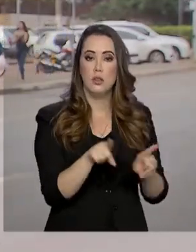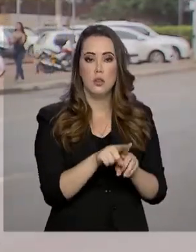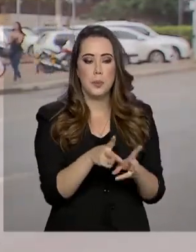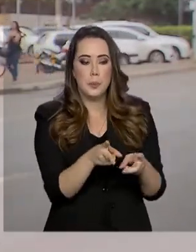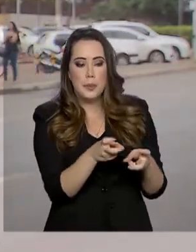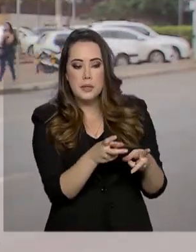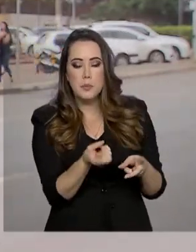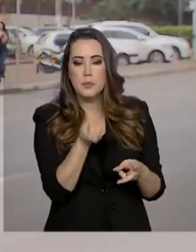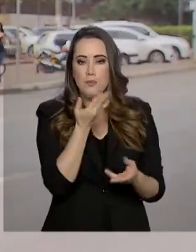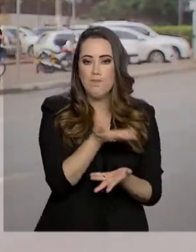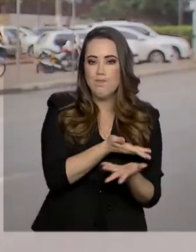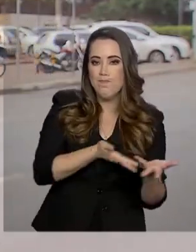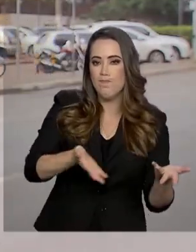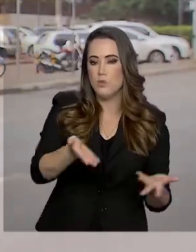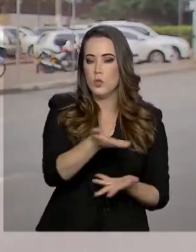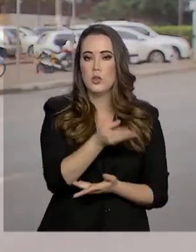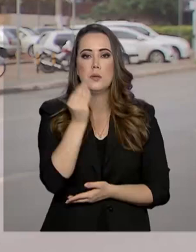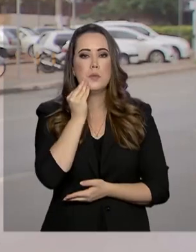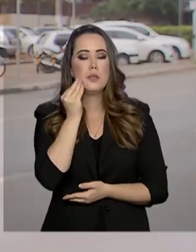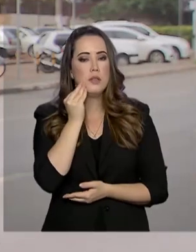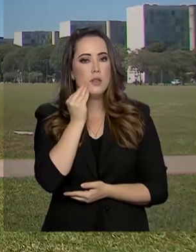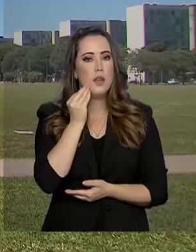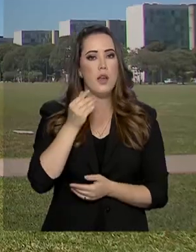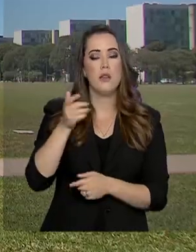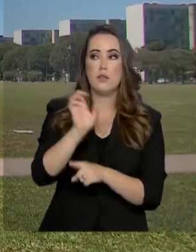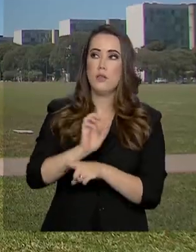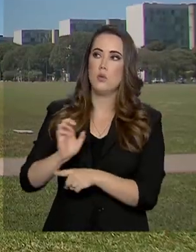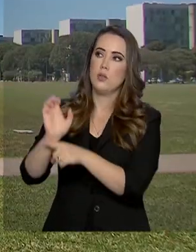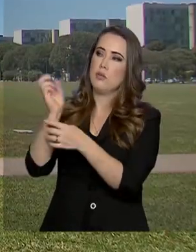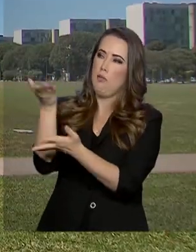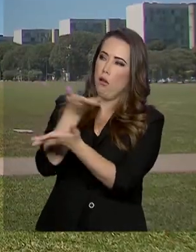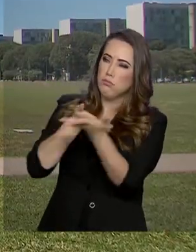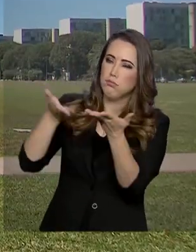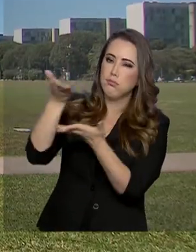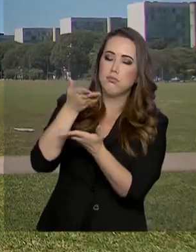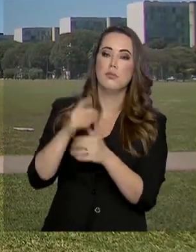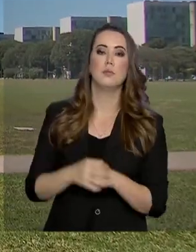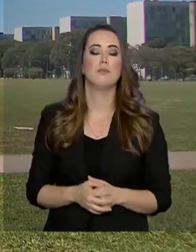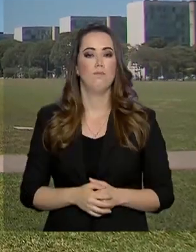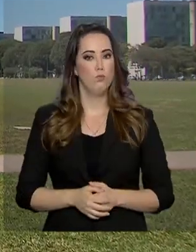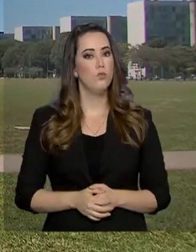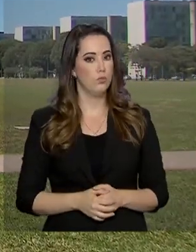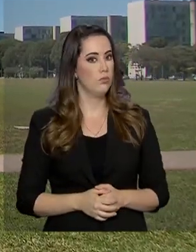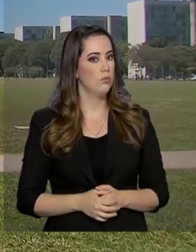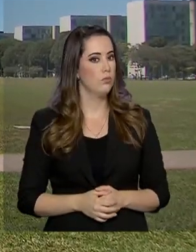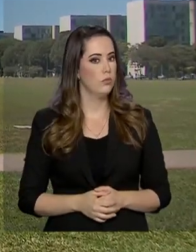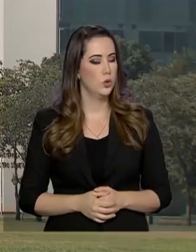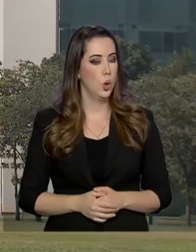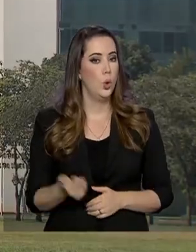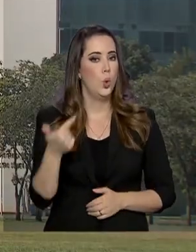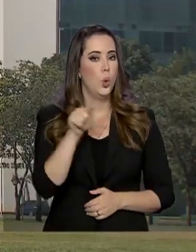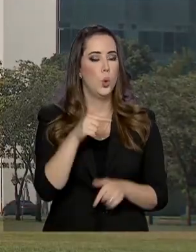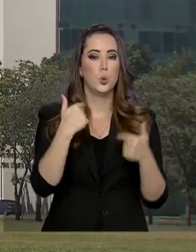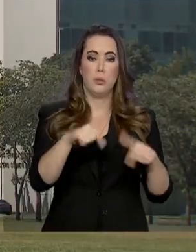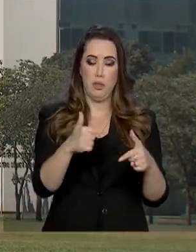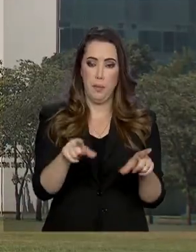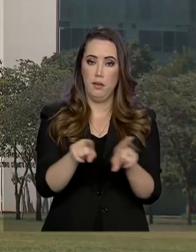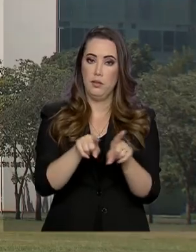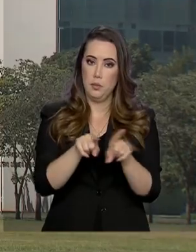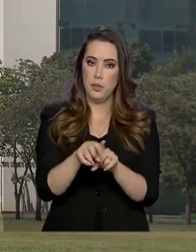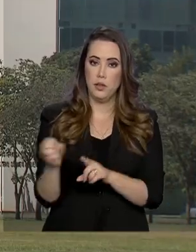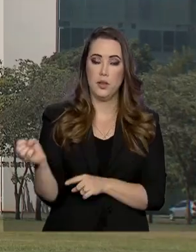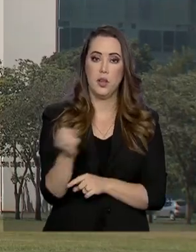para a troca de experiência entre os Estados. Em outra frente de atuação, a Secretaria-Geral trabalha na